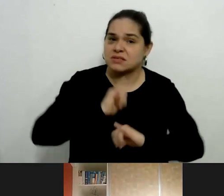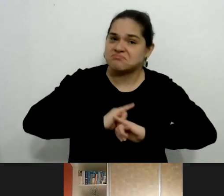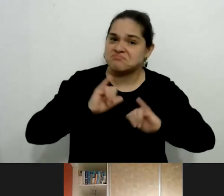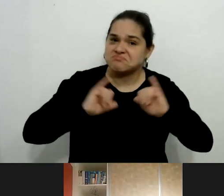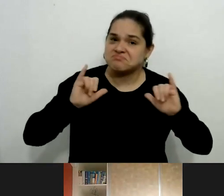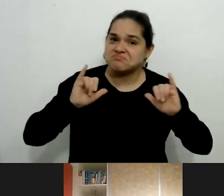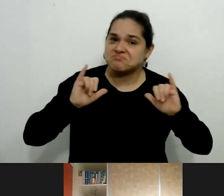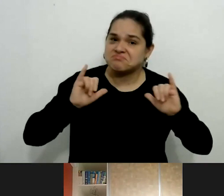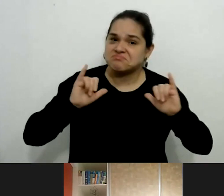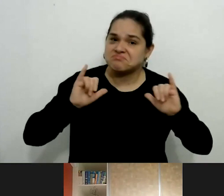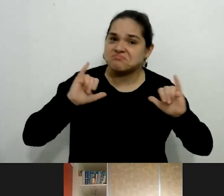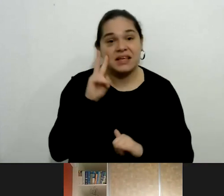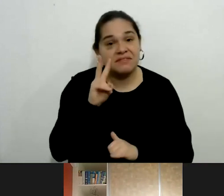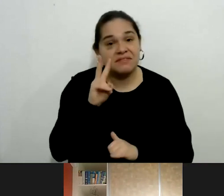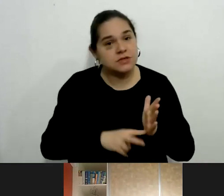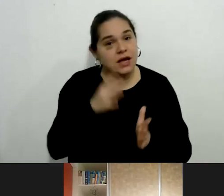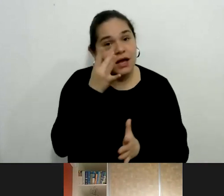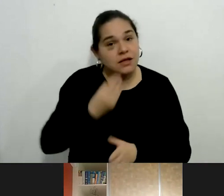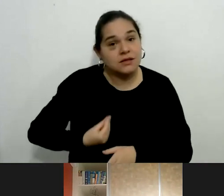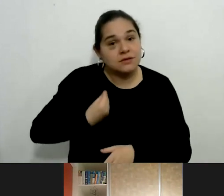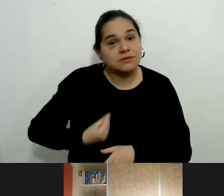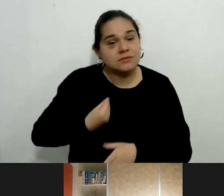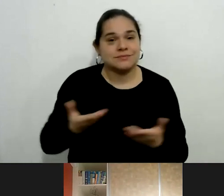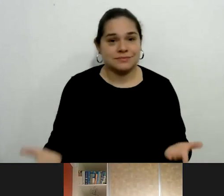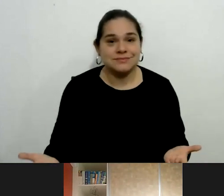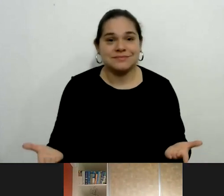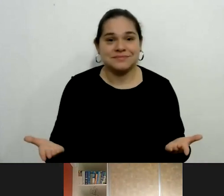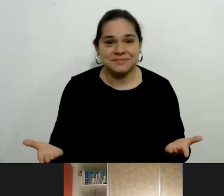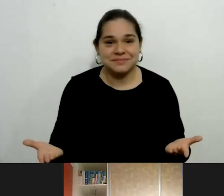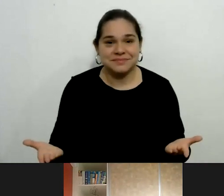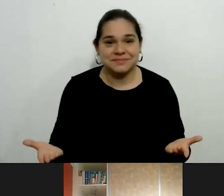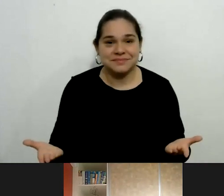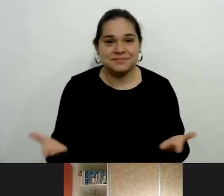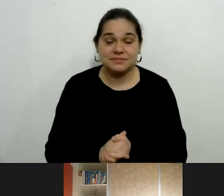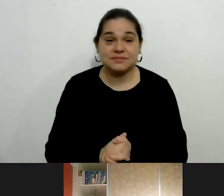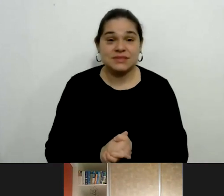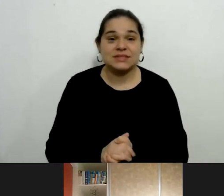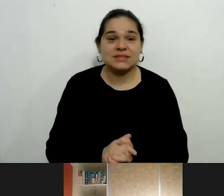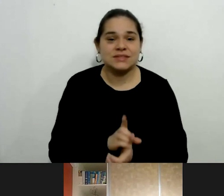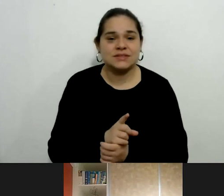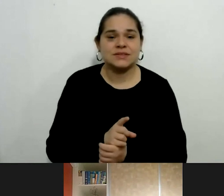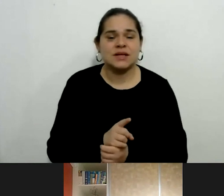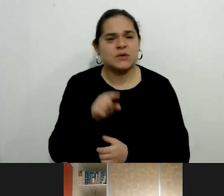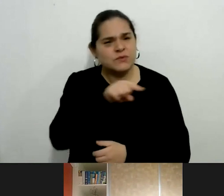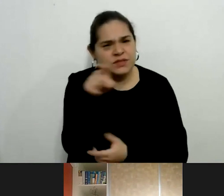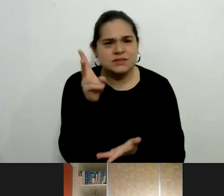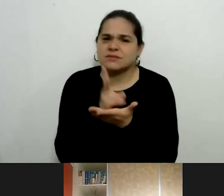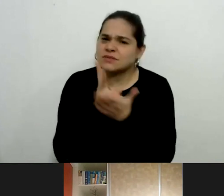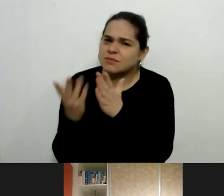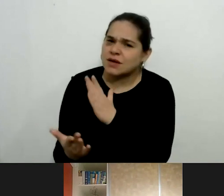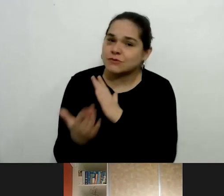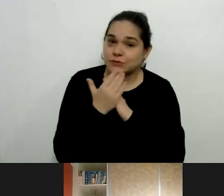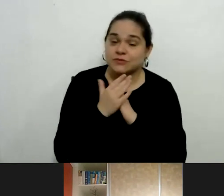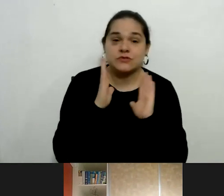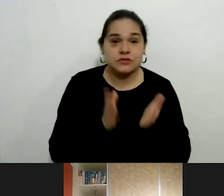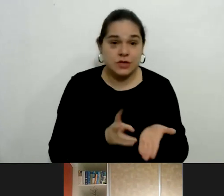sindicato presente, inclusive nas pessoas de vocês, que são bastante importantes para nós lá também. Isso nós assessoram, de manhã nós tivemos uma